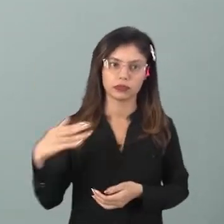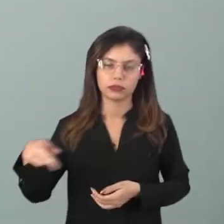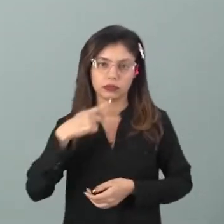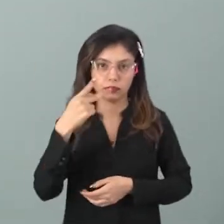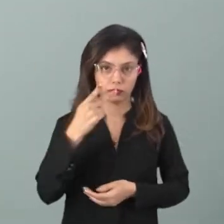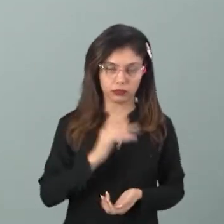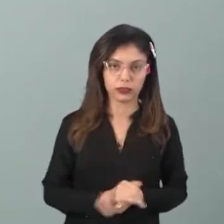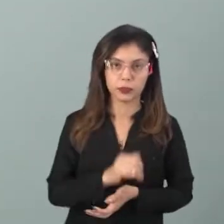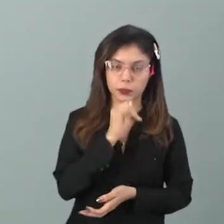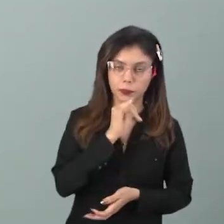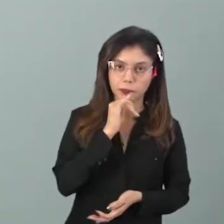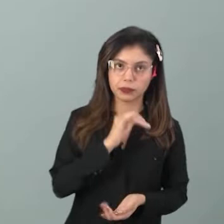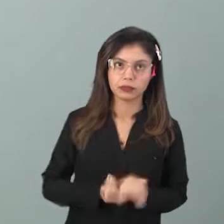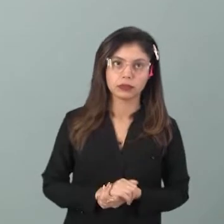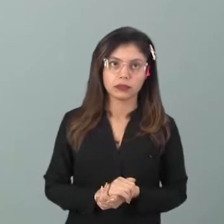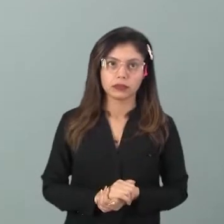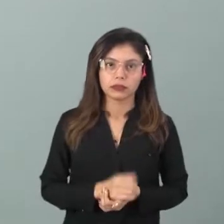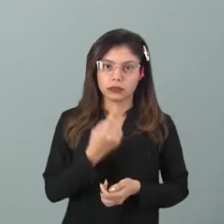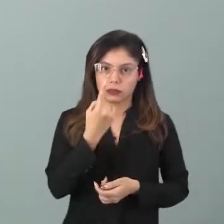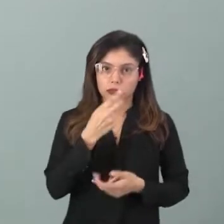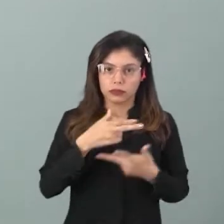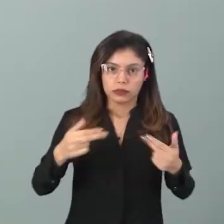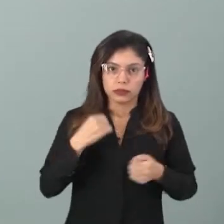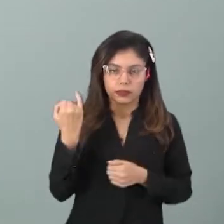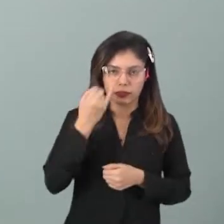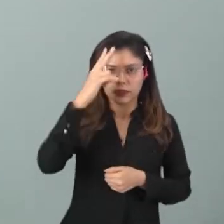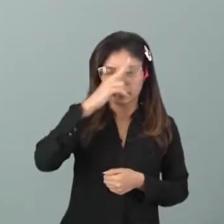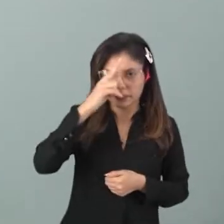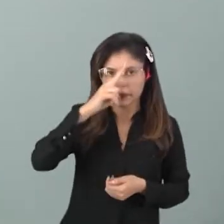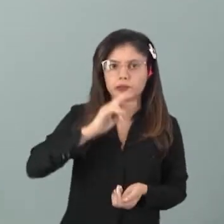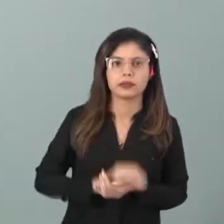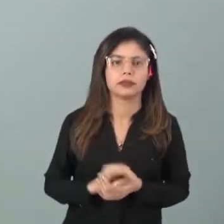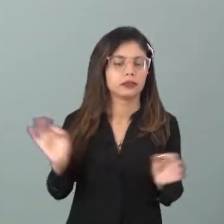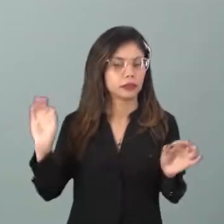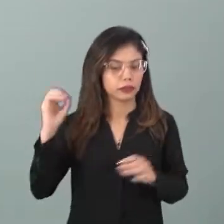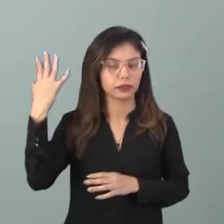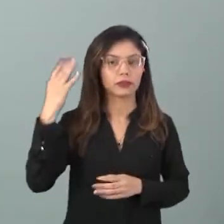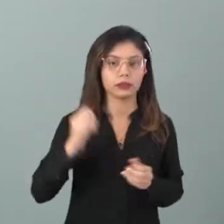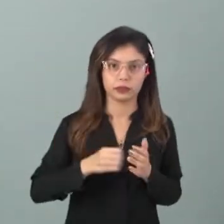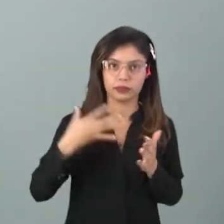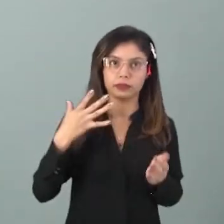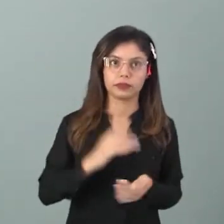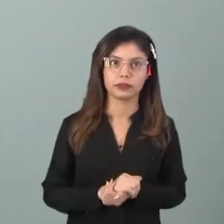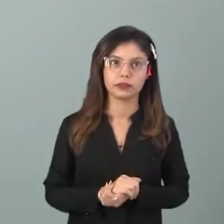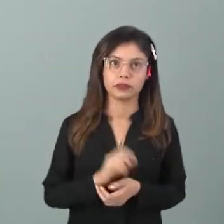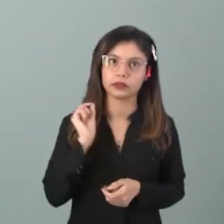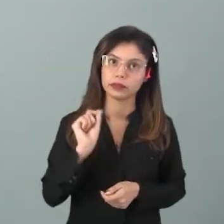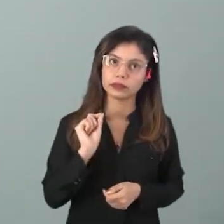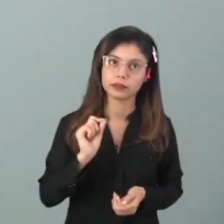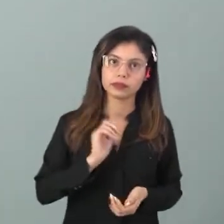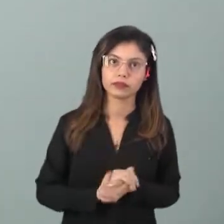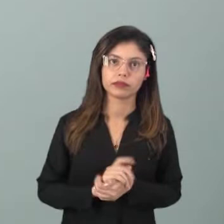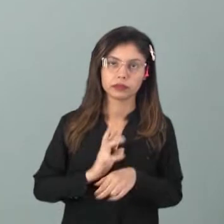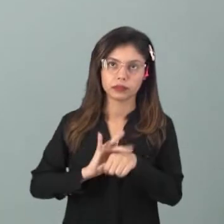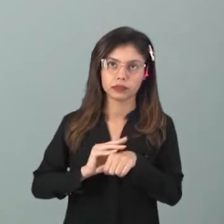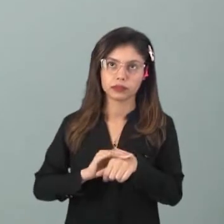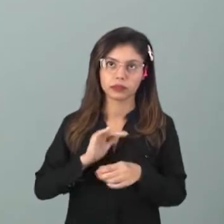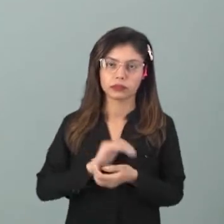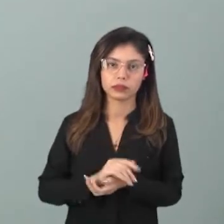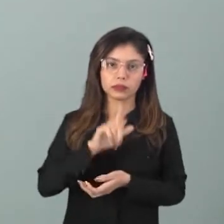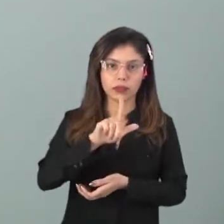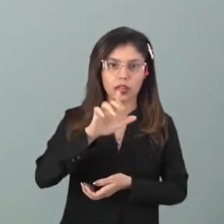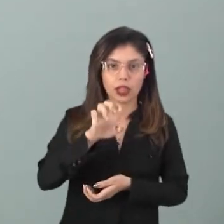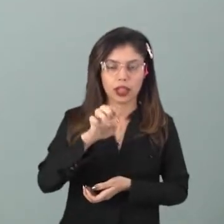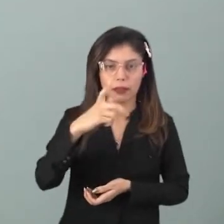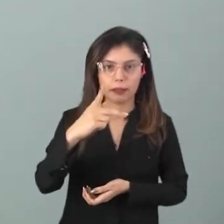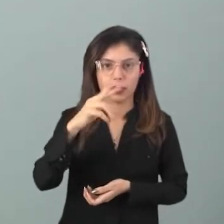inundações, por exemplo, uma coisa que é muito lembrada e que acaba acontecendo muito é a questão de uma doença hídrica chamada de